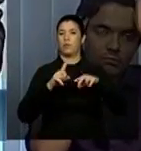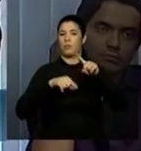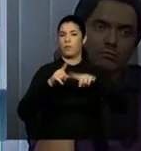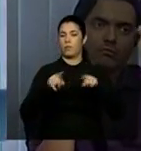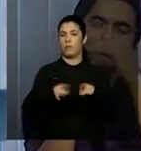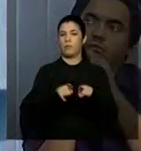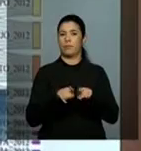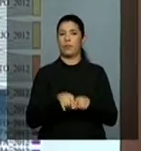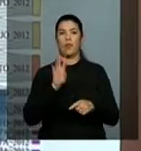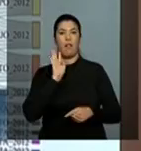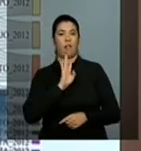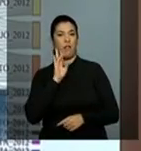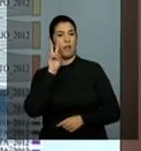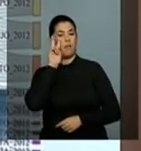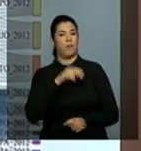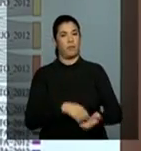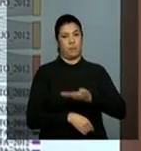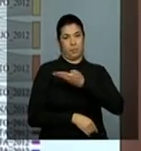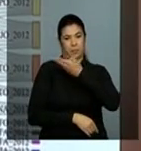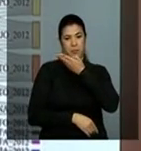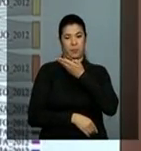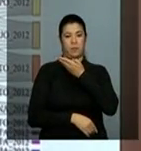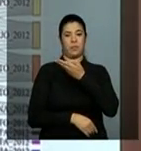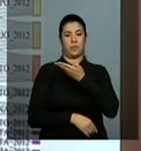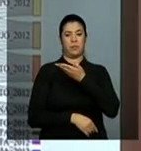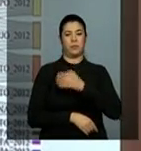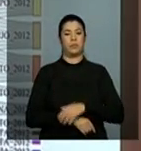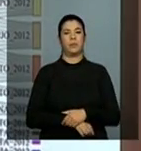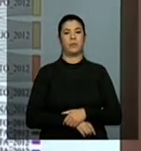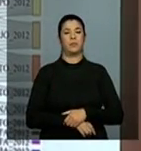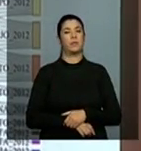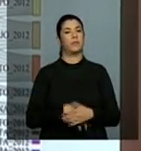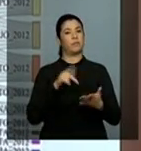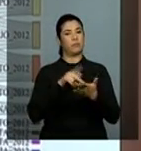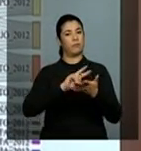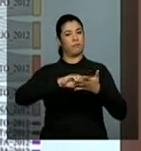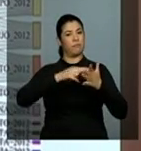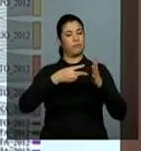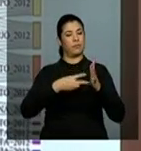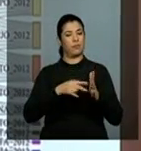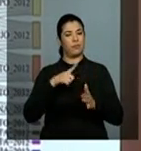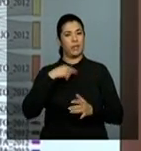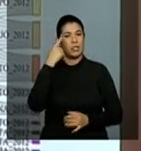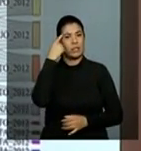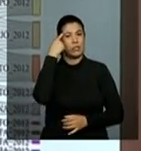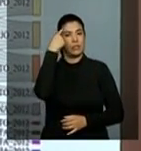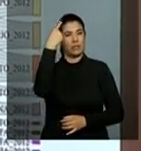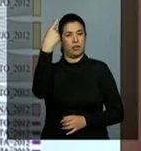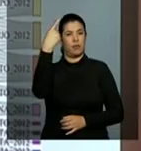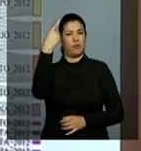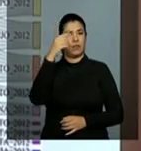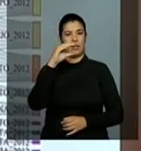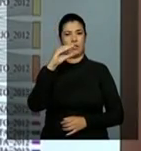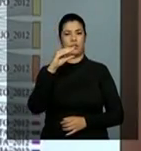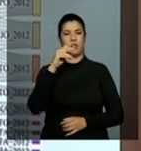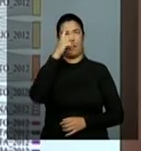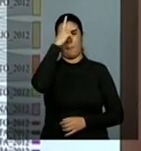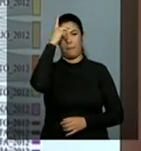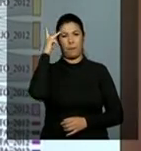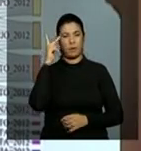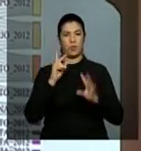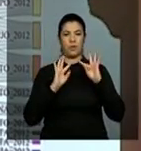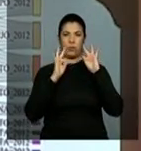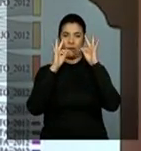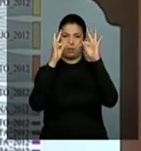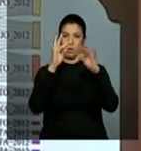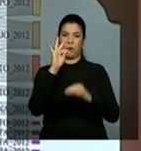legal mesmo é esse recurso aqui. Isso aqui é, na verdade, muita criatividade do pessoal de TI, né, que,